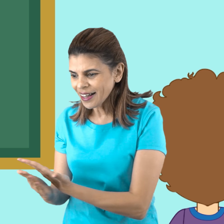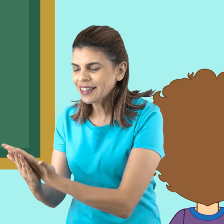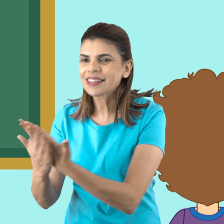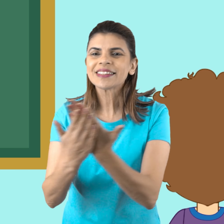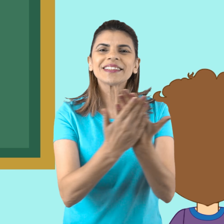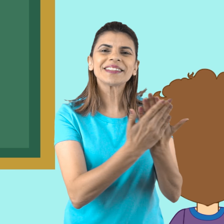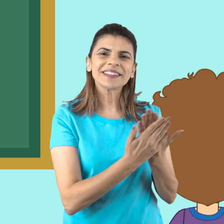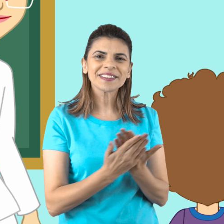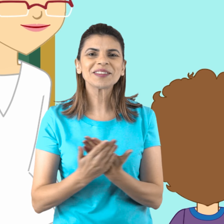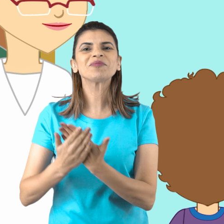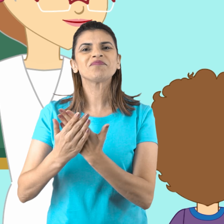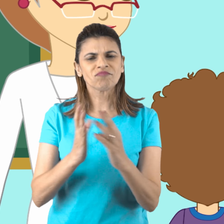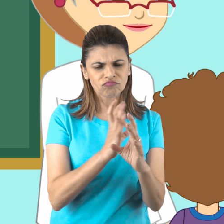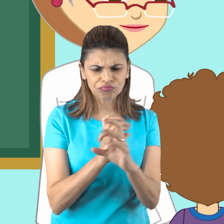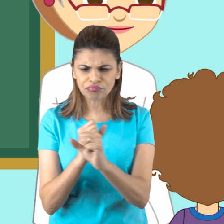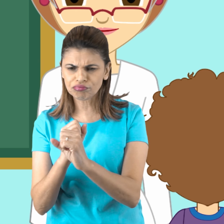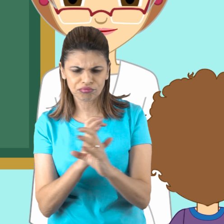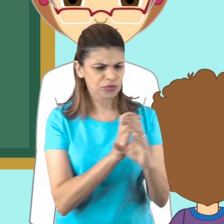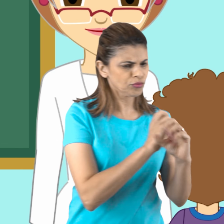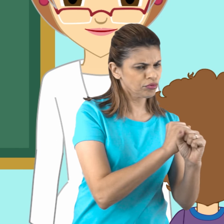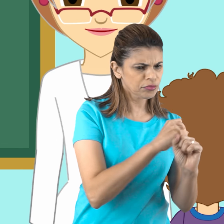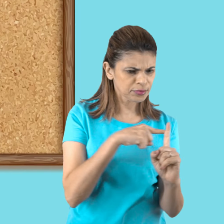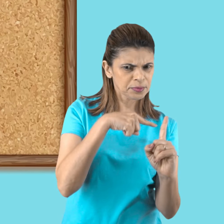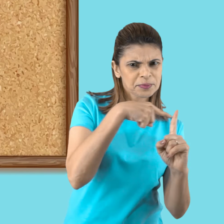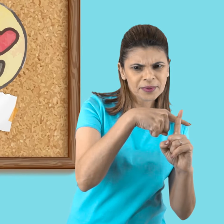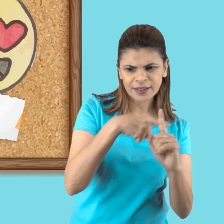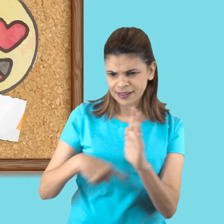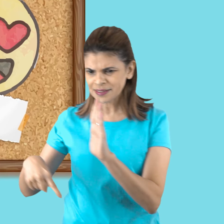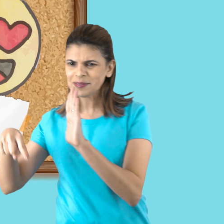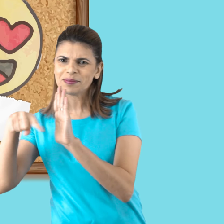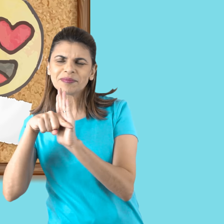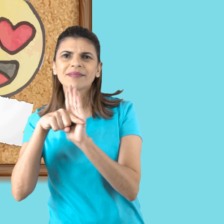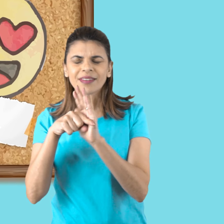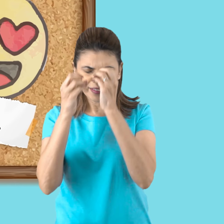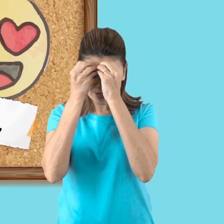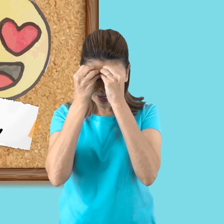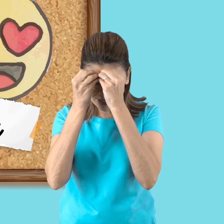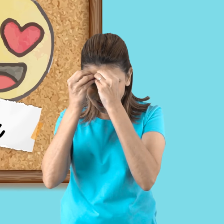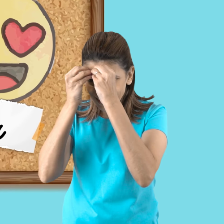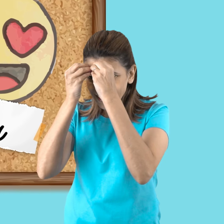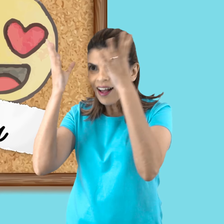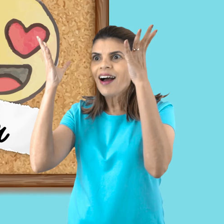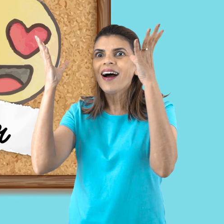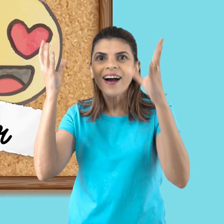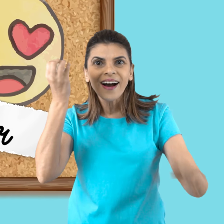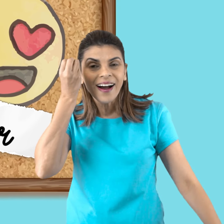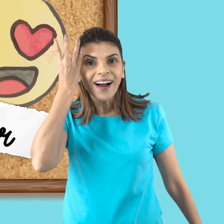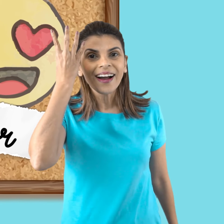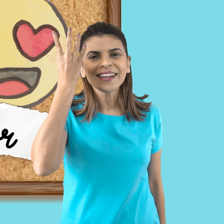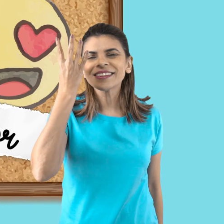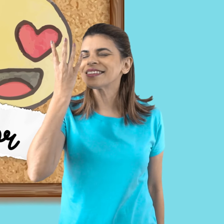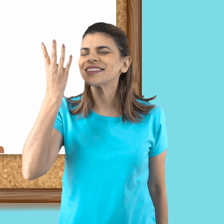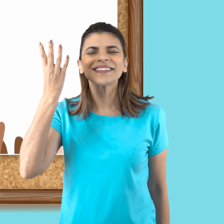você que eu aprendo a fazer as contas és a luz que ilumina e me ensina